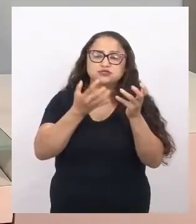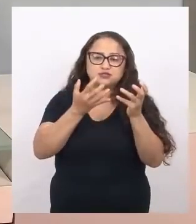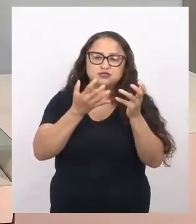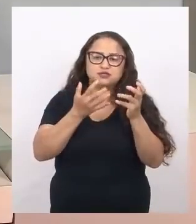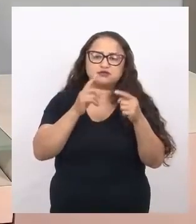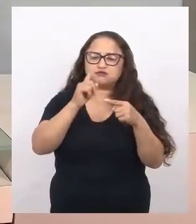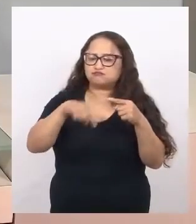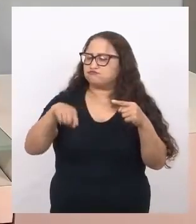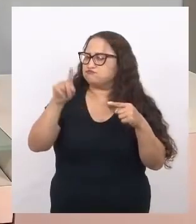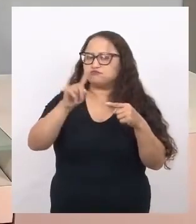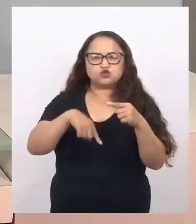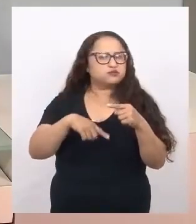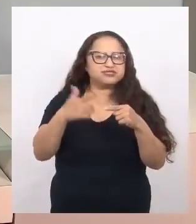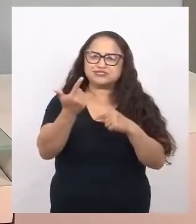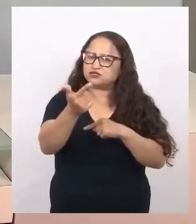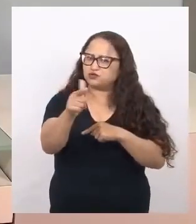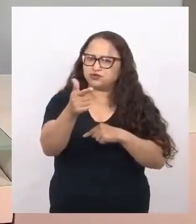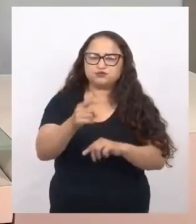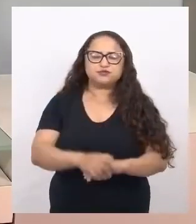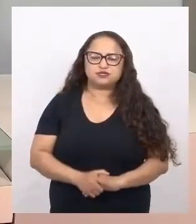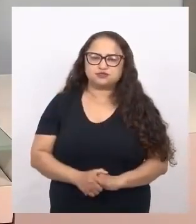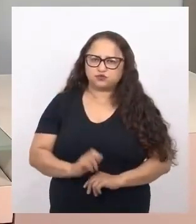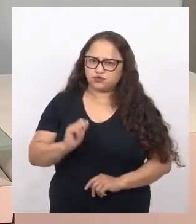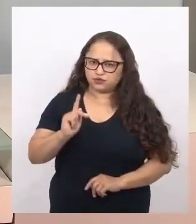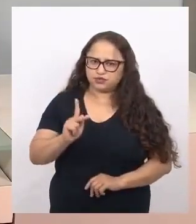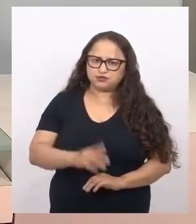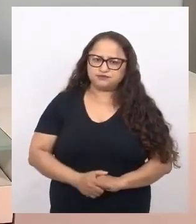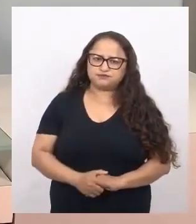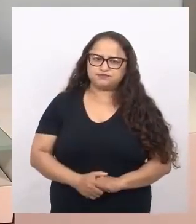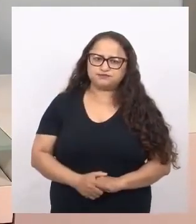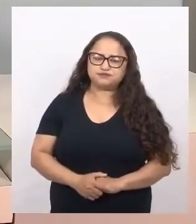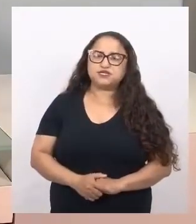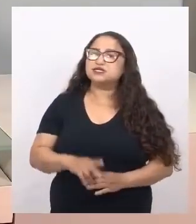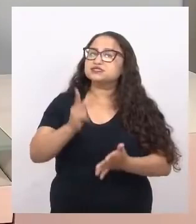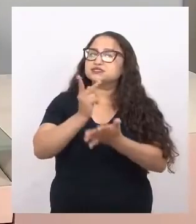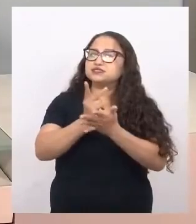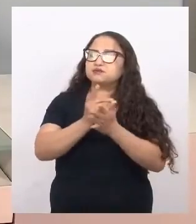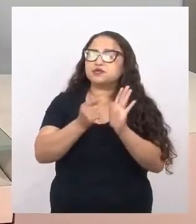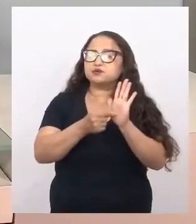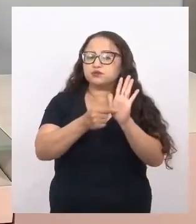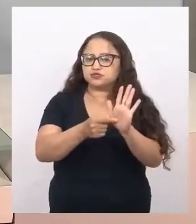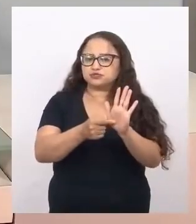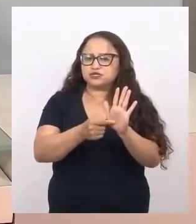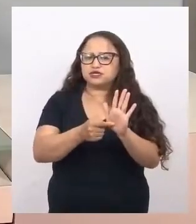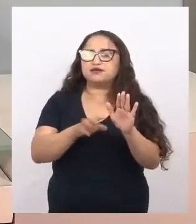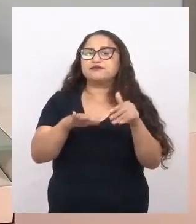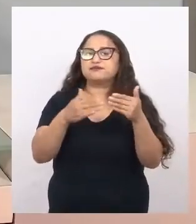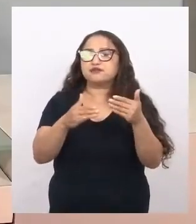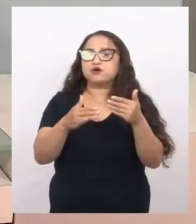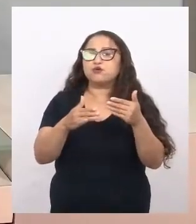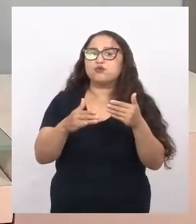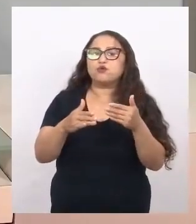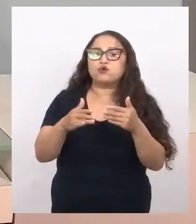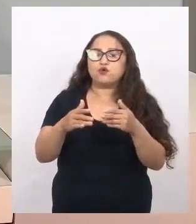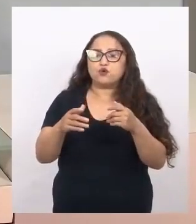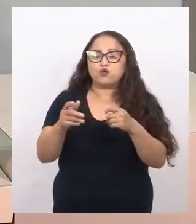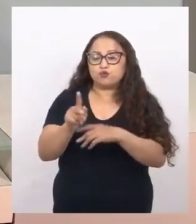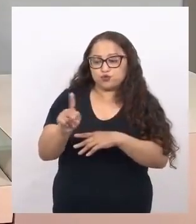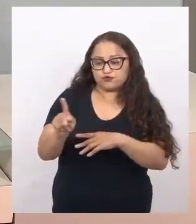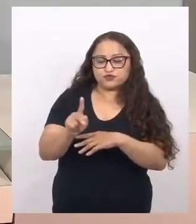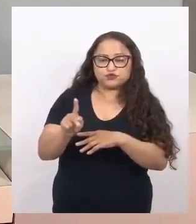para um docente em licença saúde manifestar interesse, tá? E aí, manifestando interesse, o docente participa da atribuição igual, tá